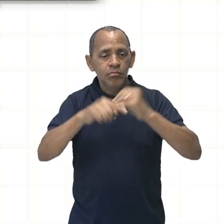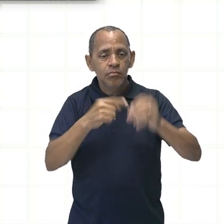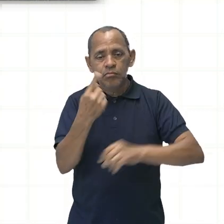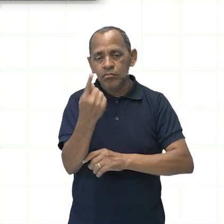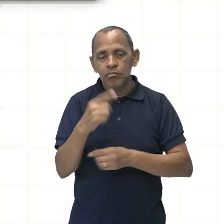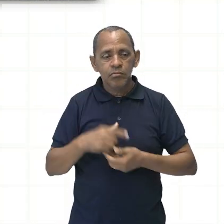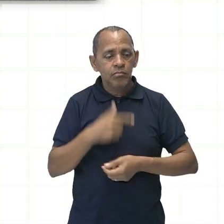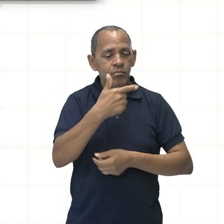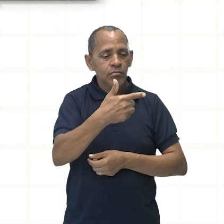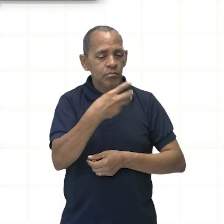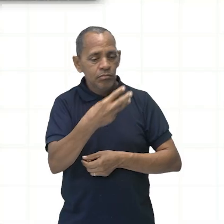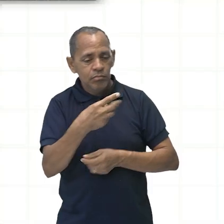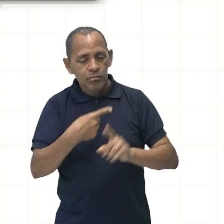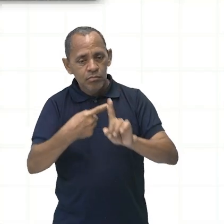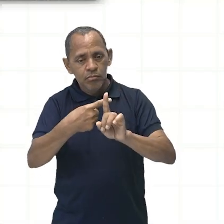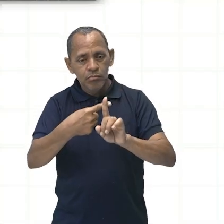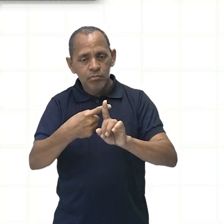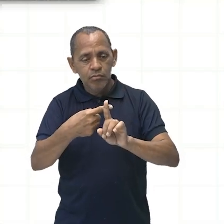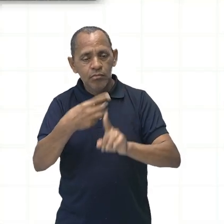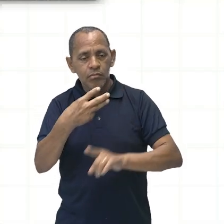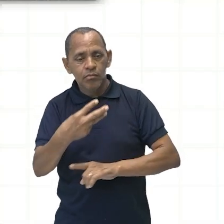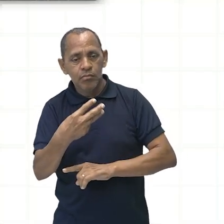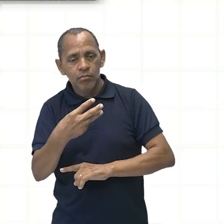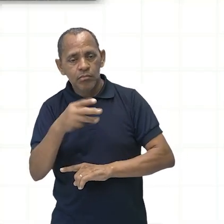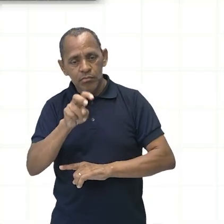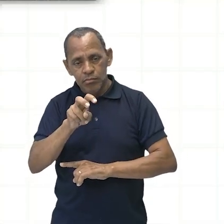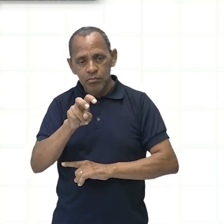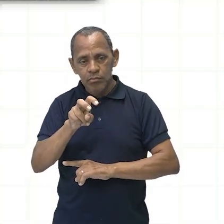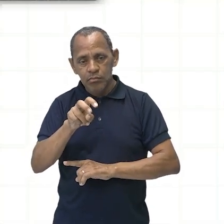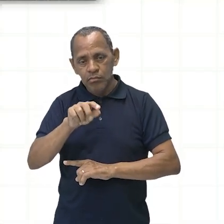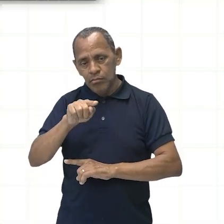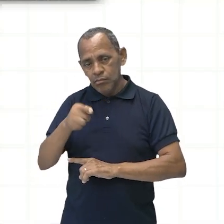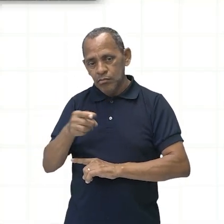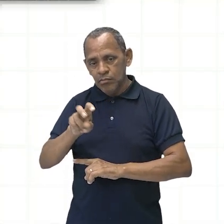temos o valor de 23 mais